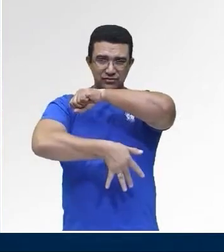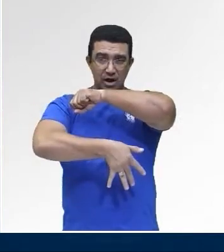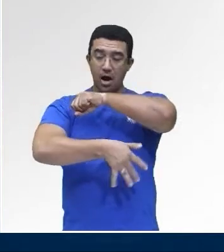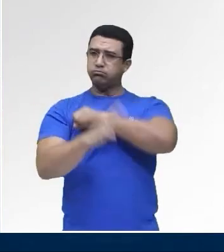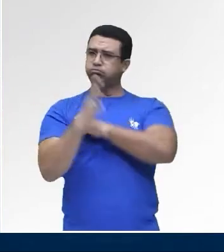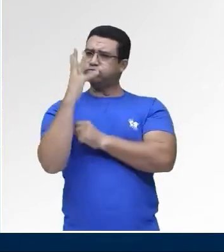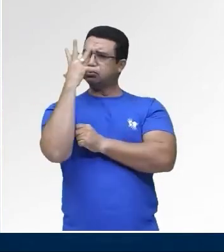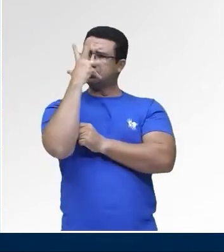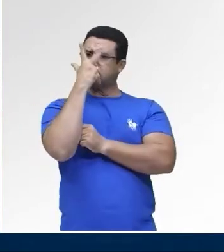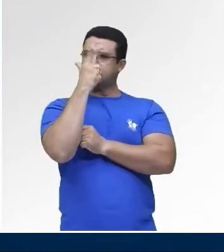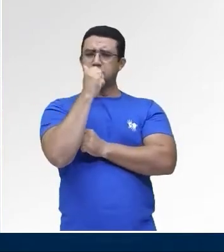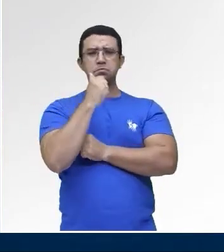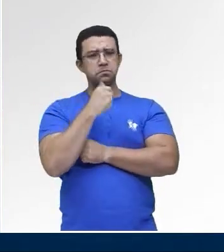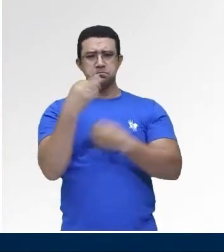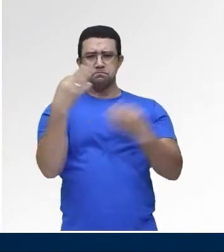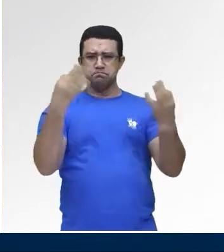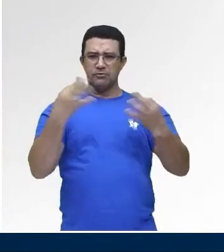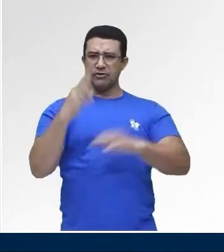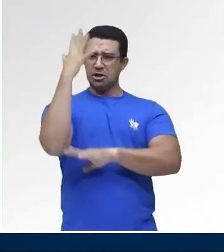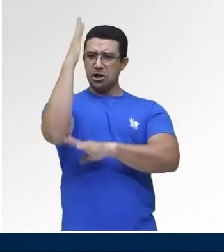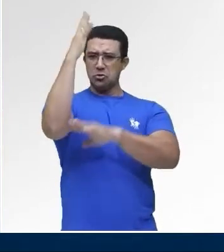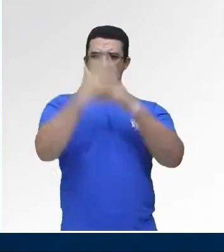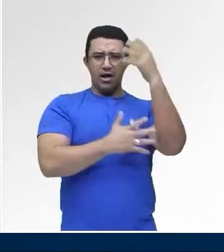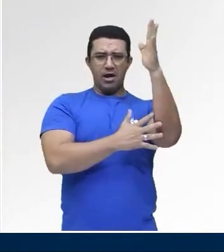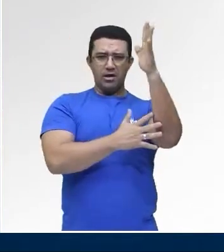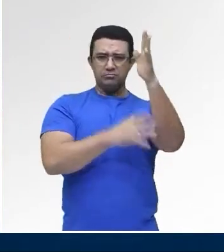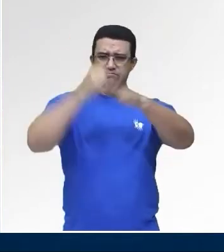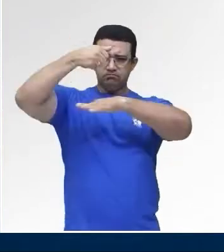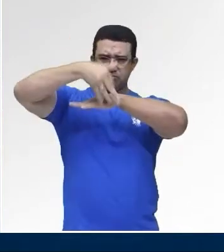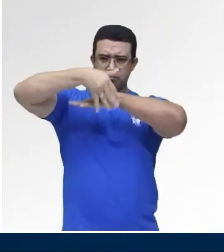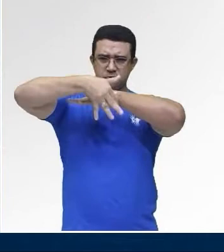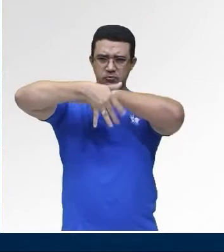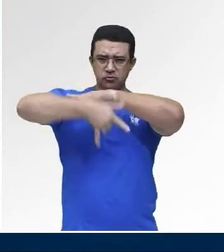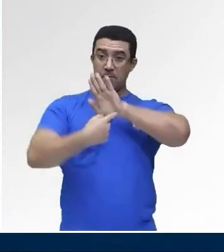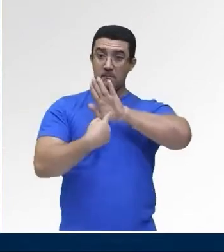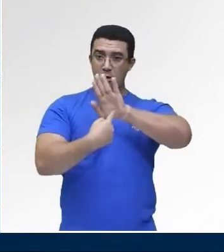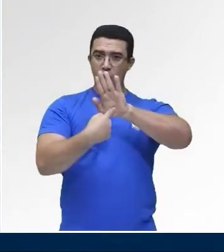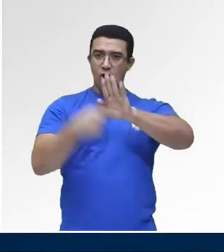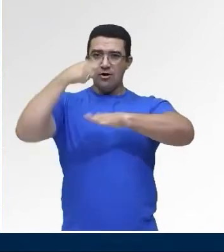bela imagem da natureza, né? Mostrando a cachoeira,